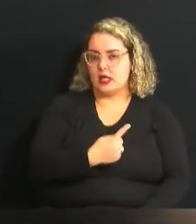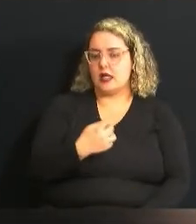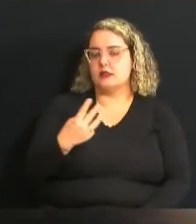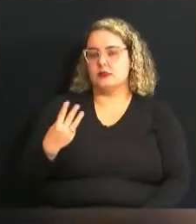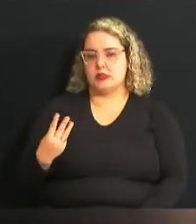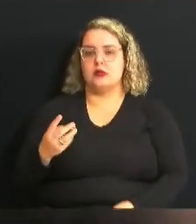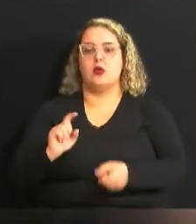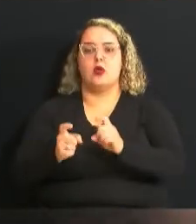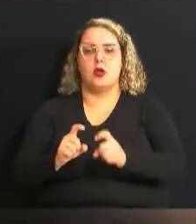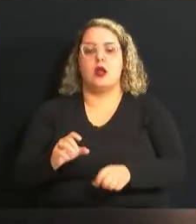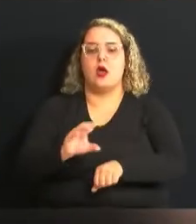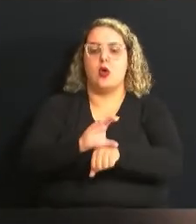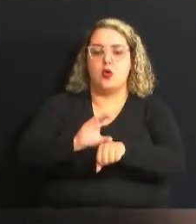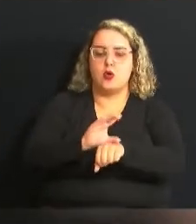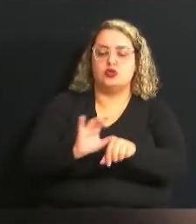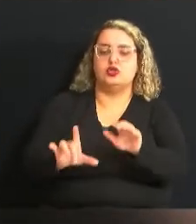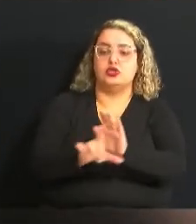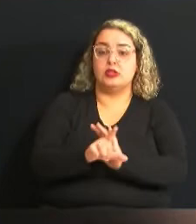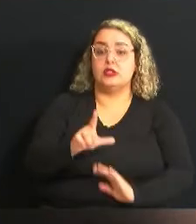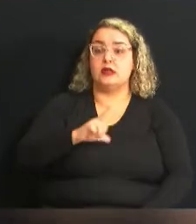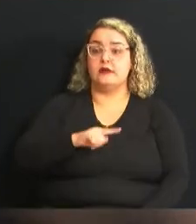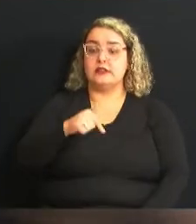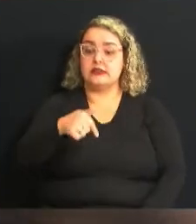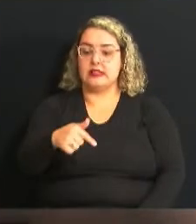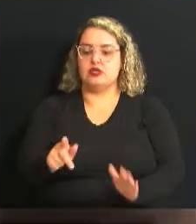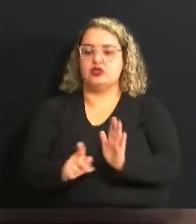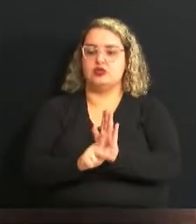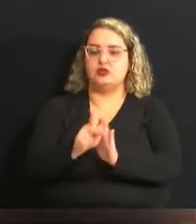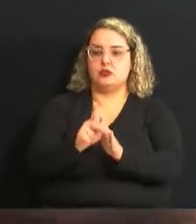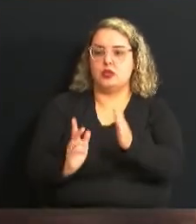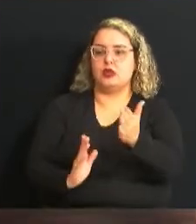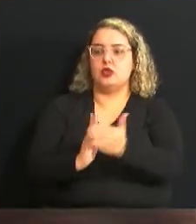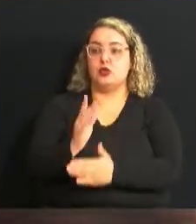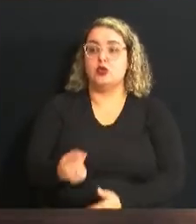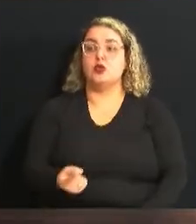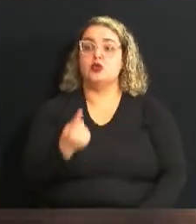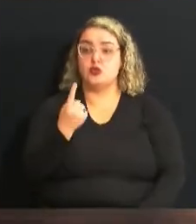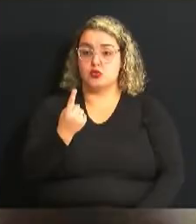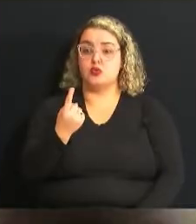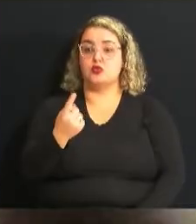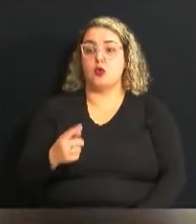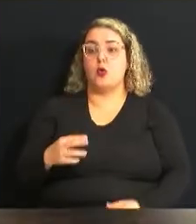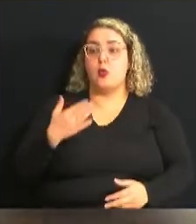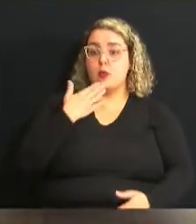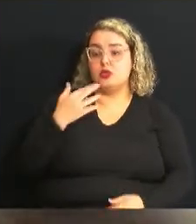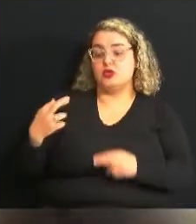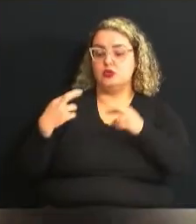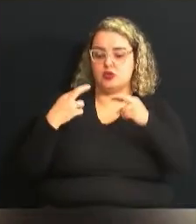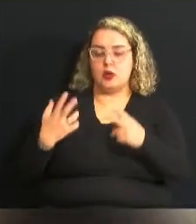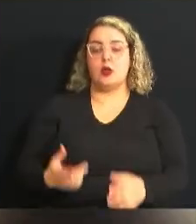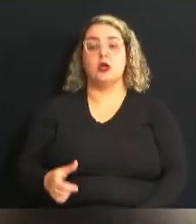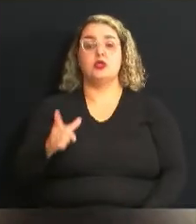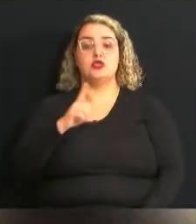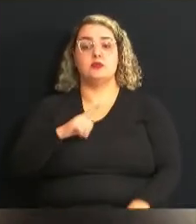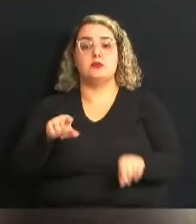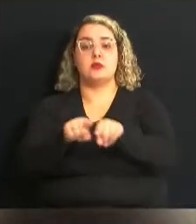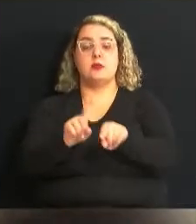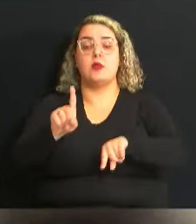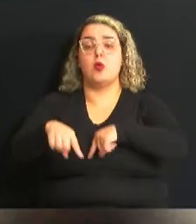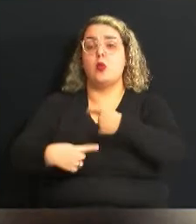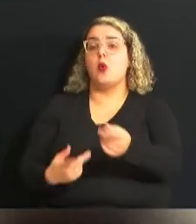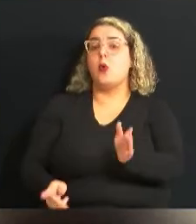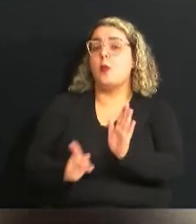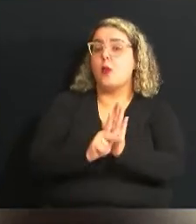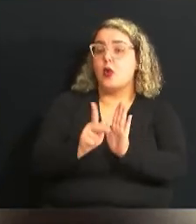Constileg teve 7 projetos aprovados e 1 com pedido de vista. Nós tivemos também um outro projeto aqui